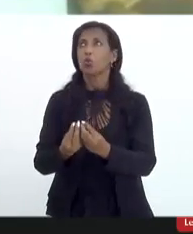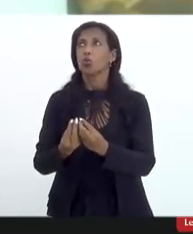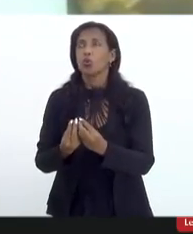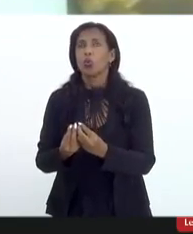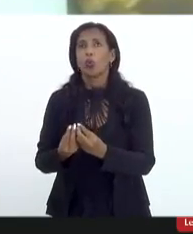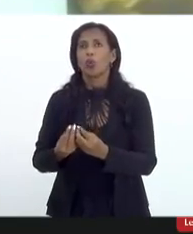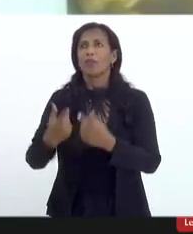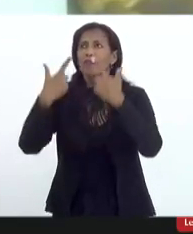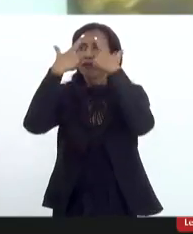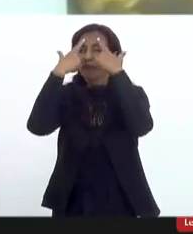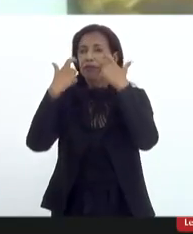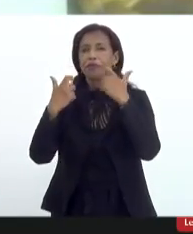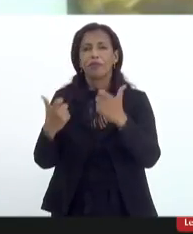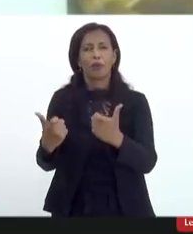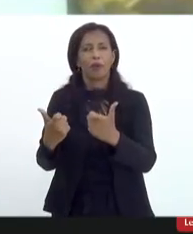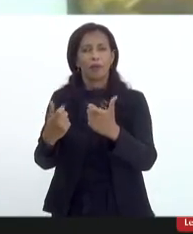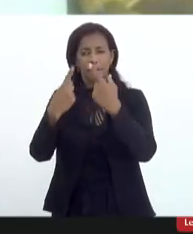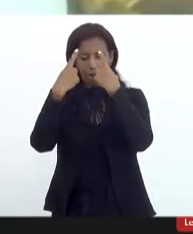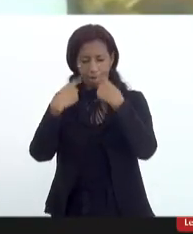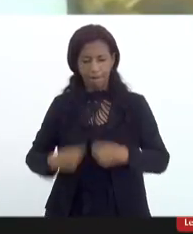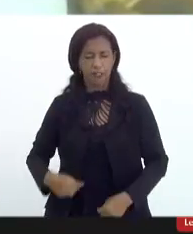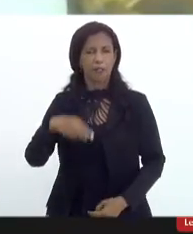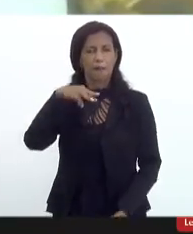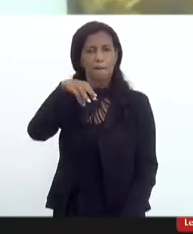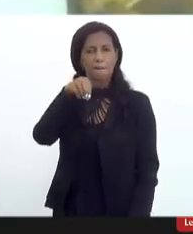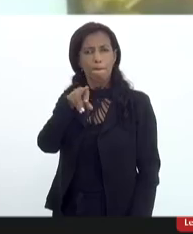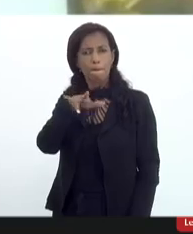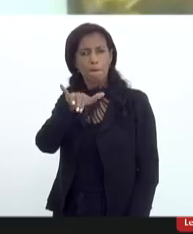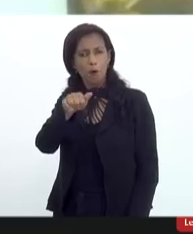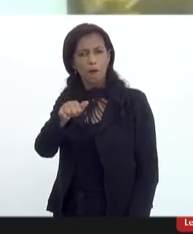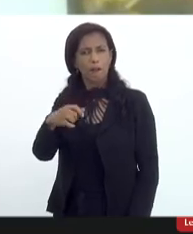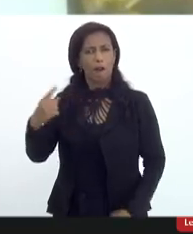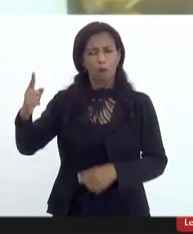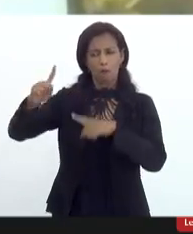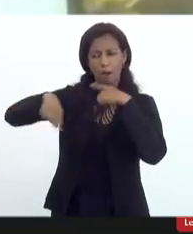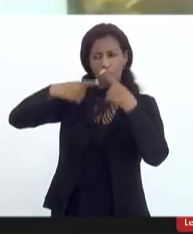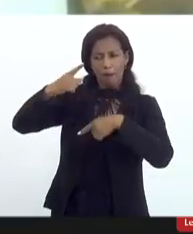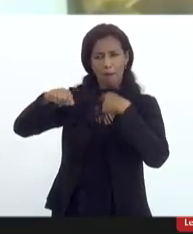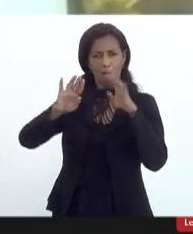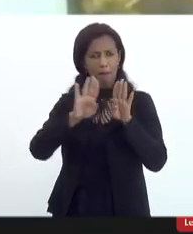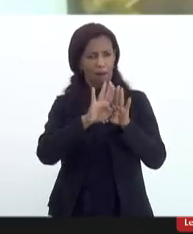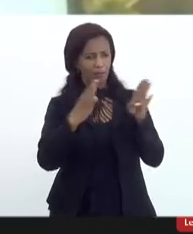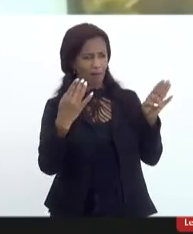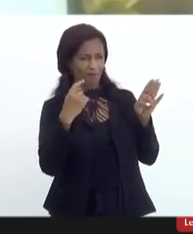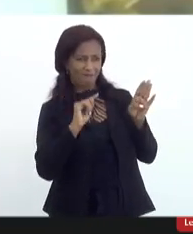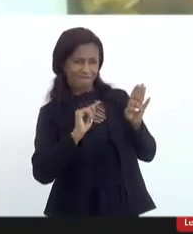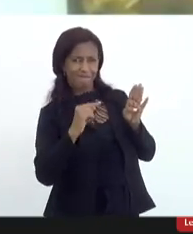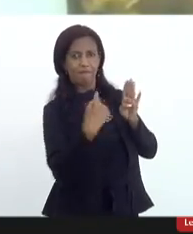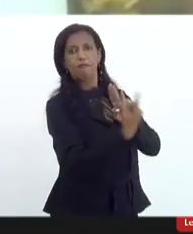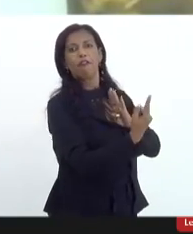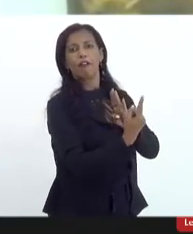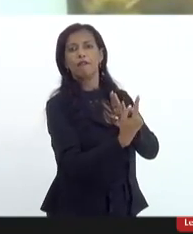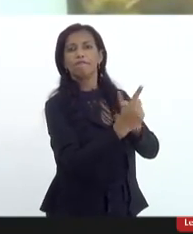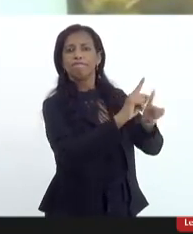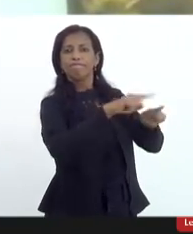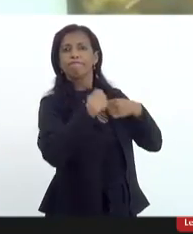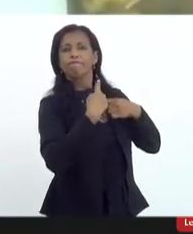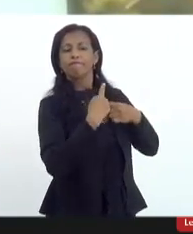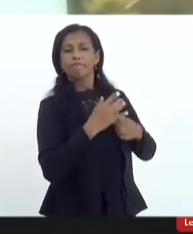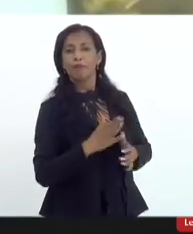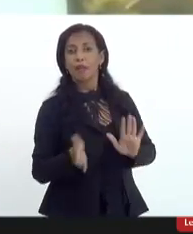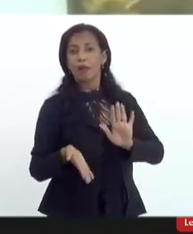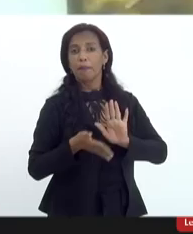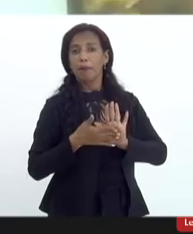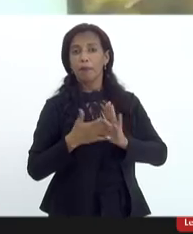de toda a violência física, moral, que nós vivemos da porta para fora. A proposta